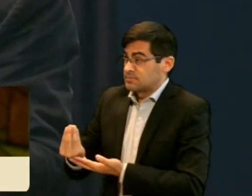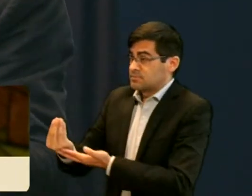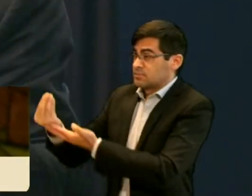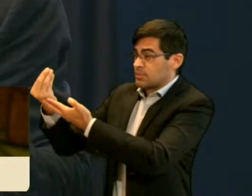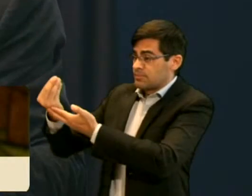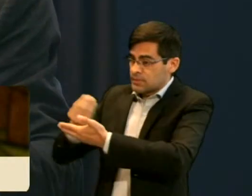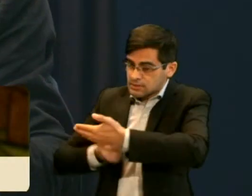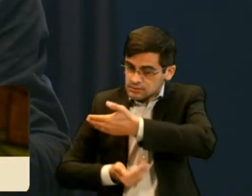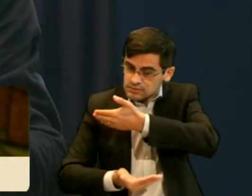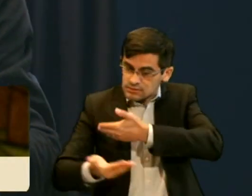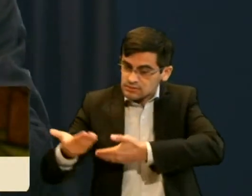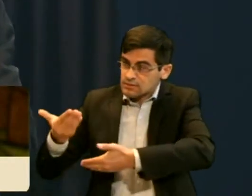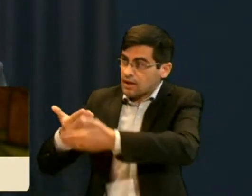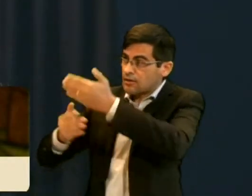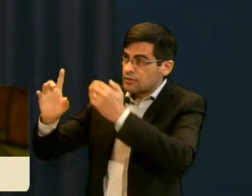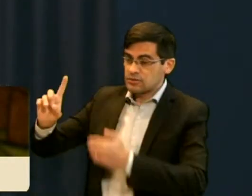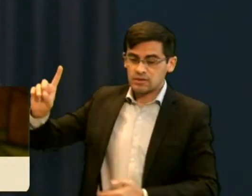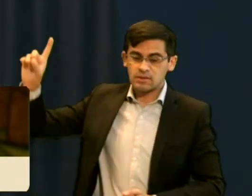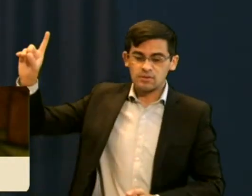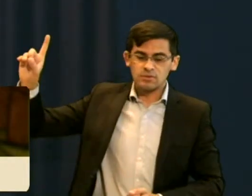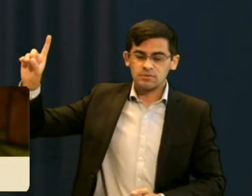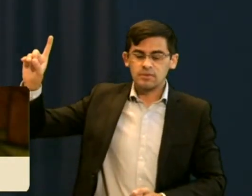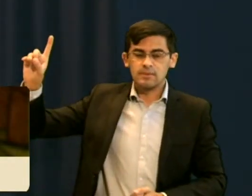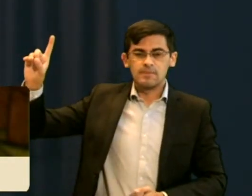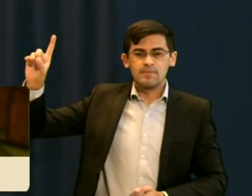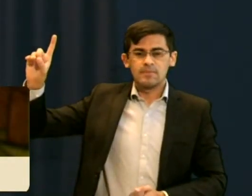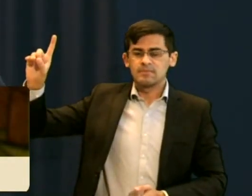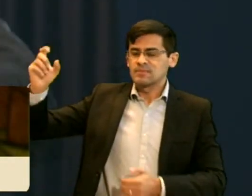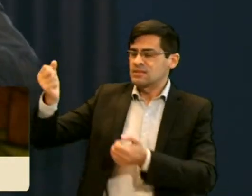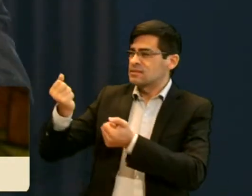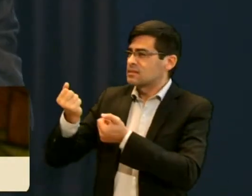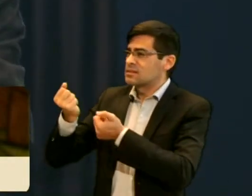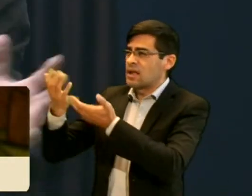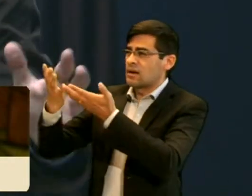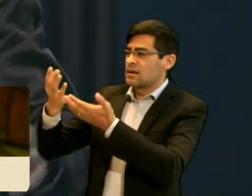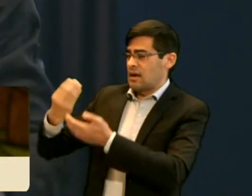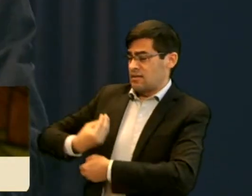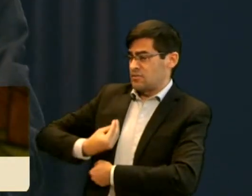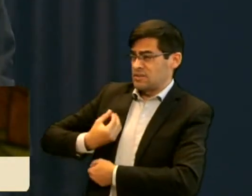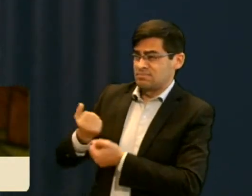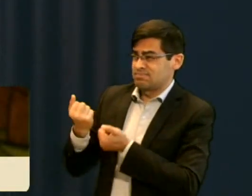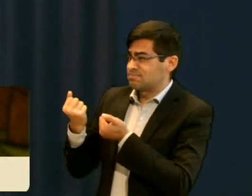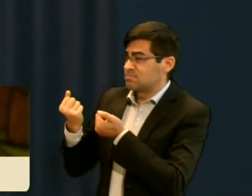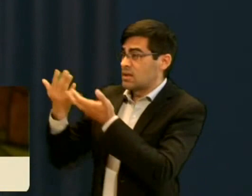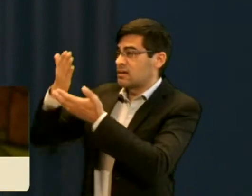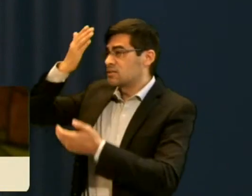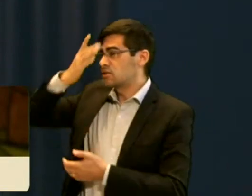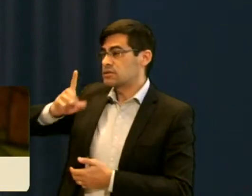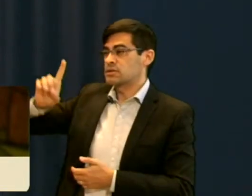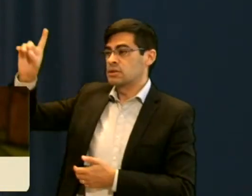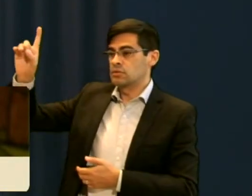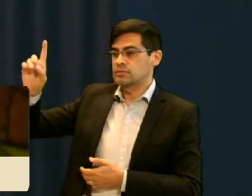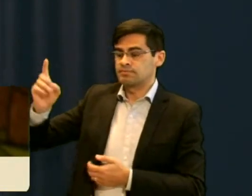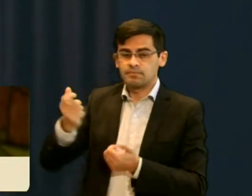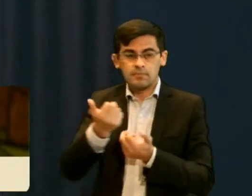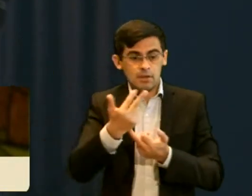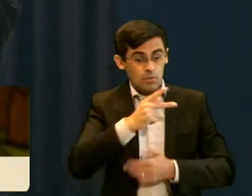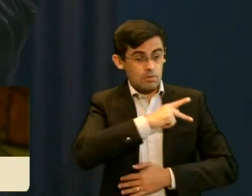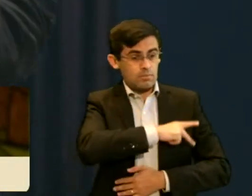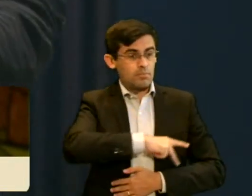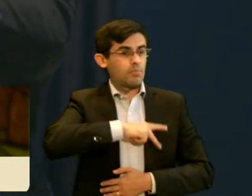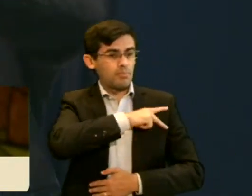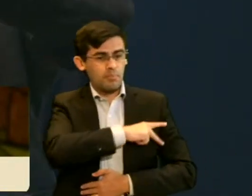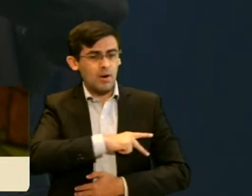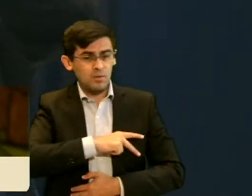Servem a Deus como uma oferta, entregam a vida. Como o apóstolo Paulo chega no final